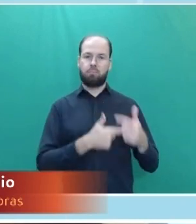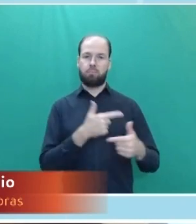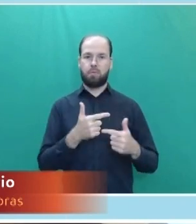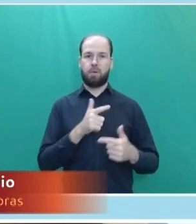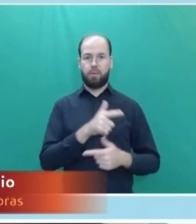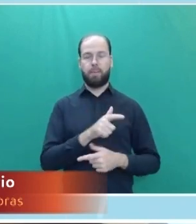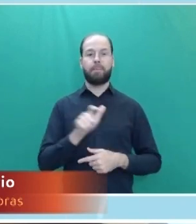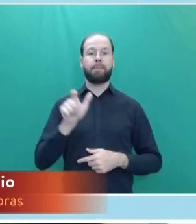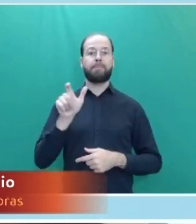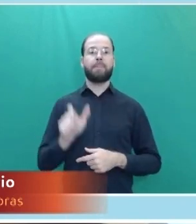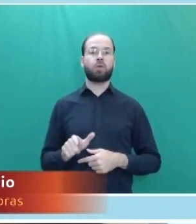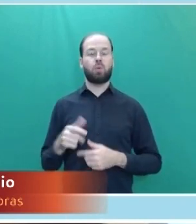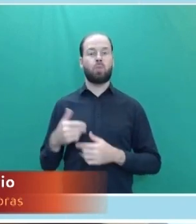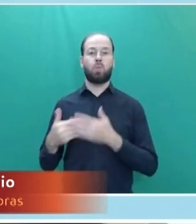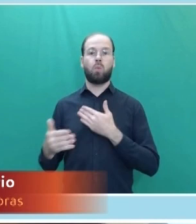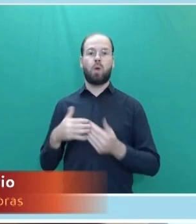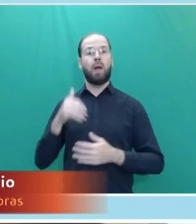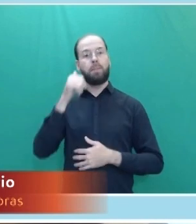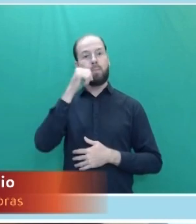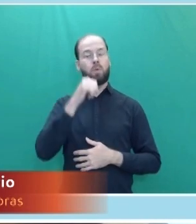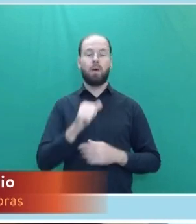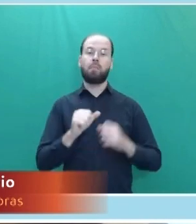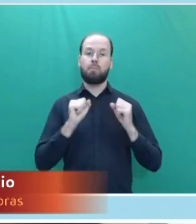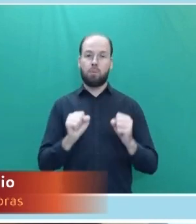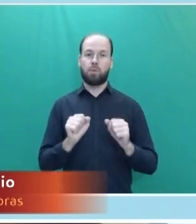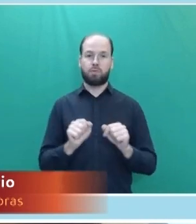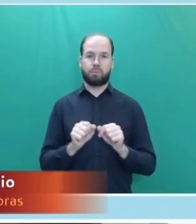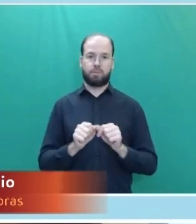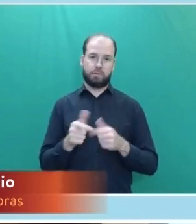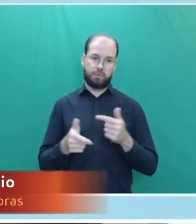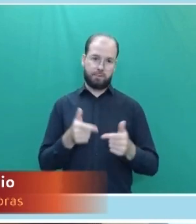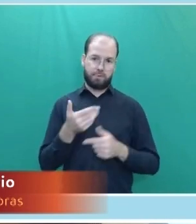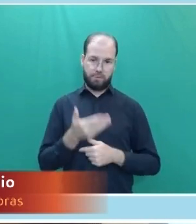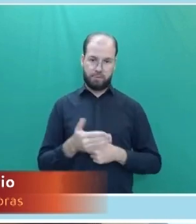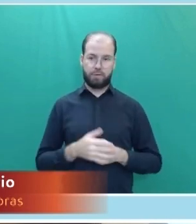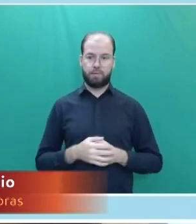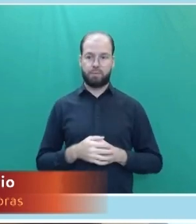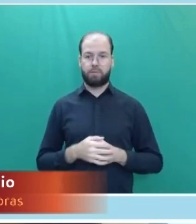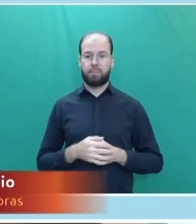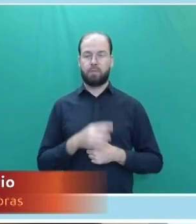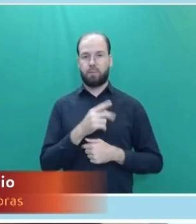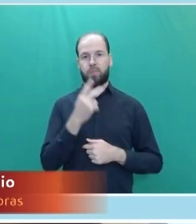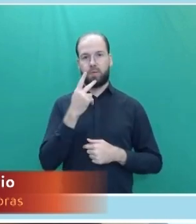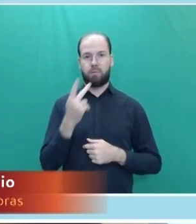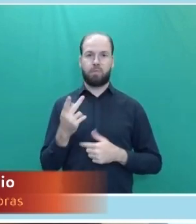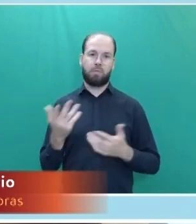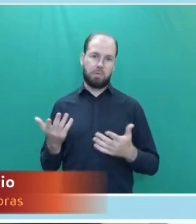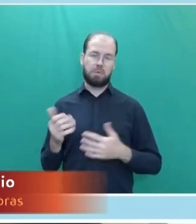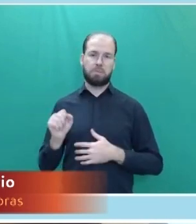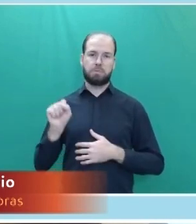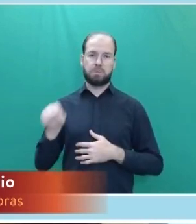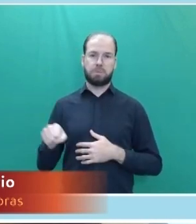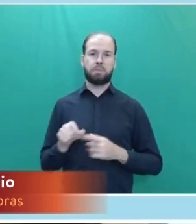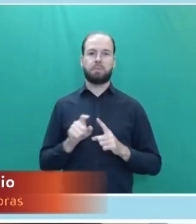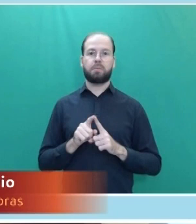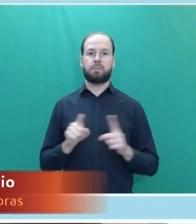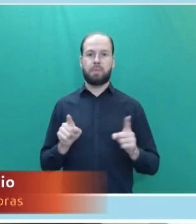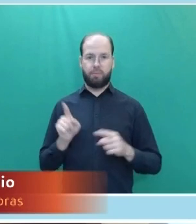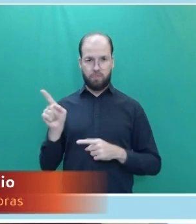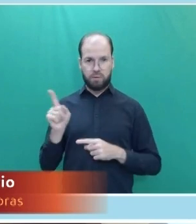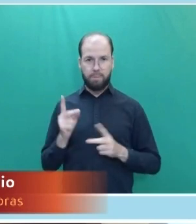personagem que qualquer mulher poderia fazer, né? E aí ela falou, sim, mas você